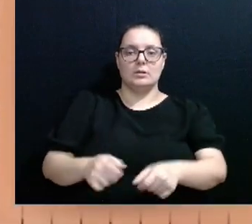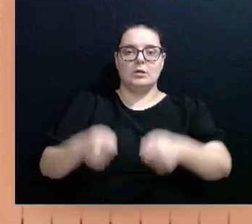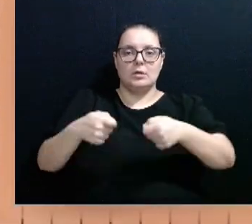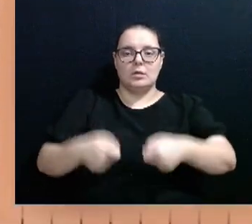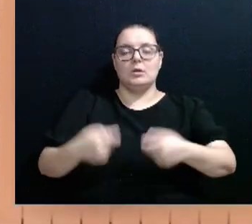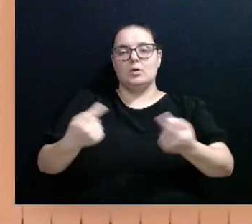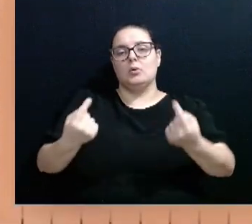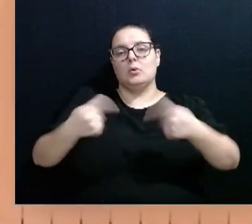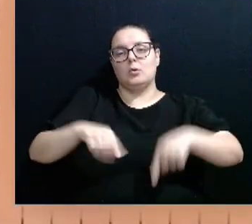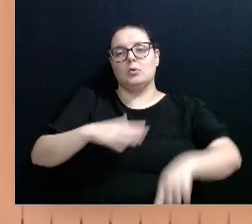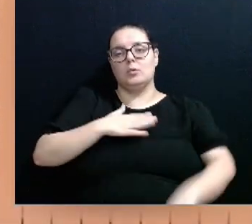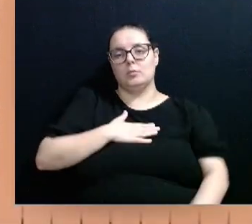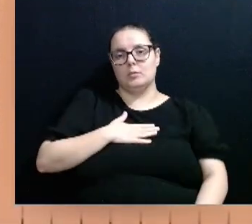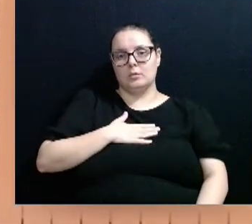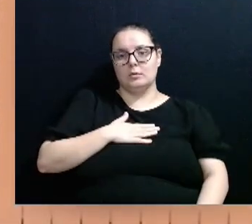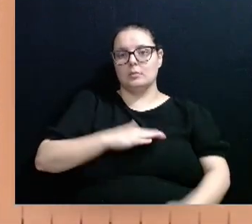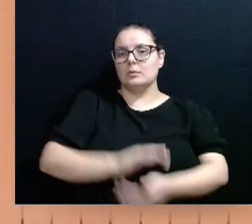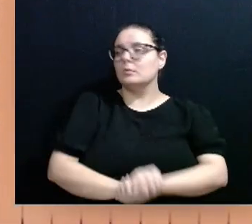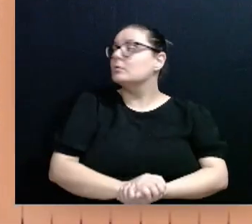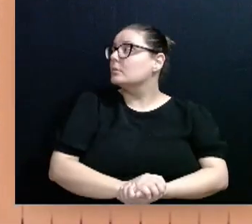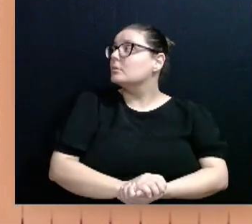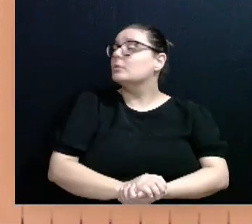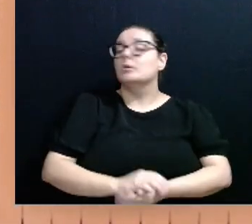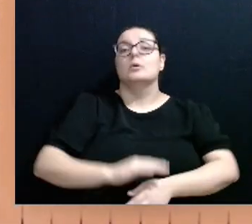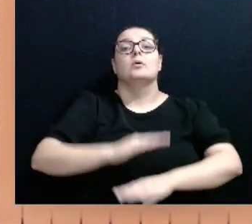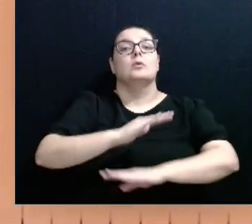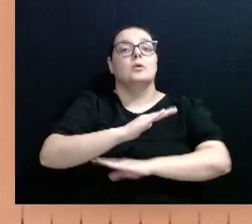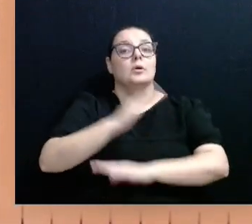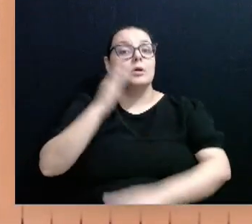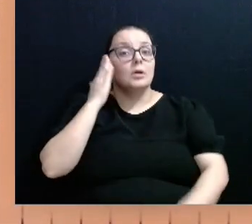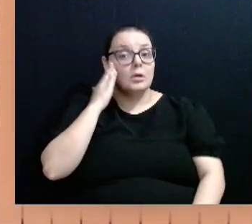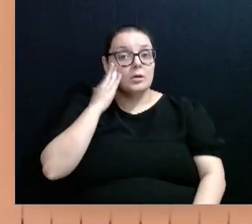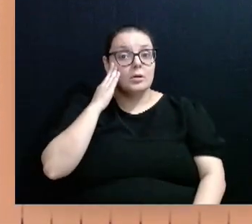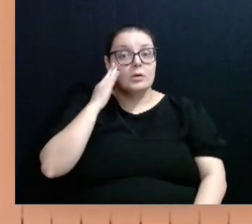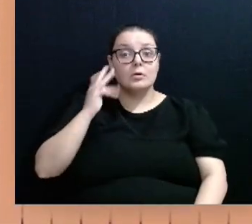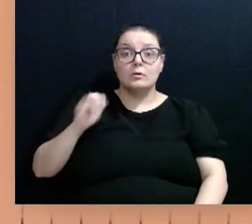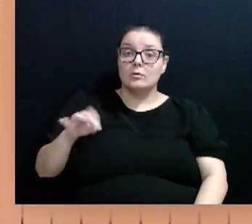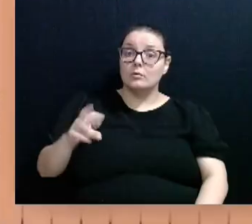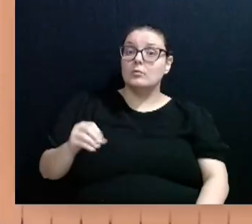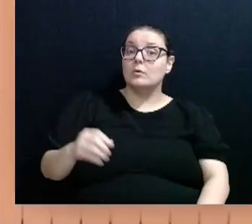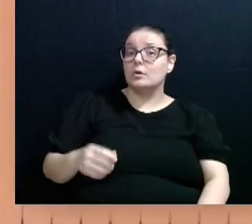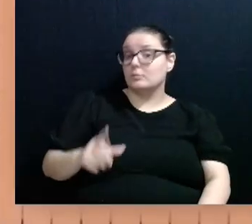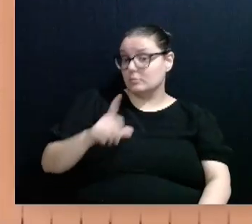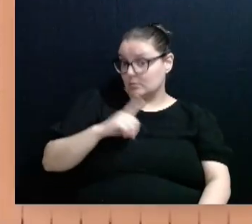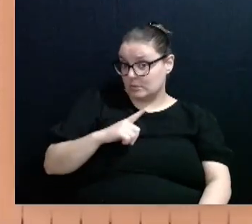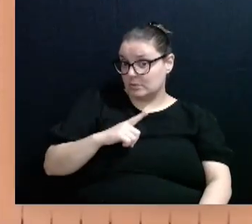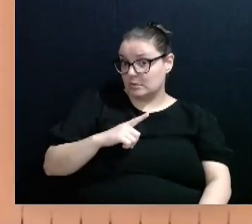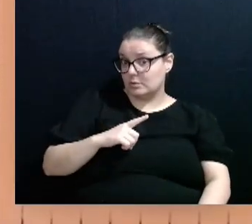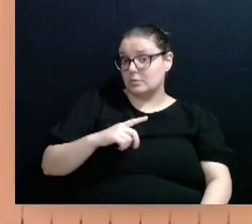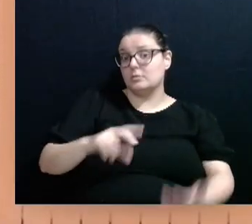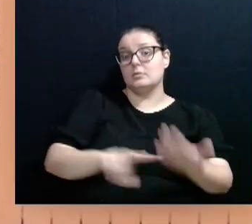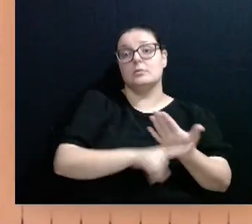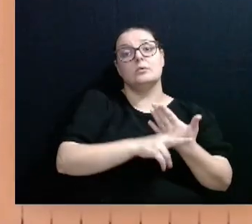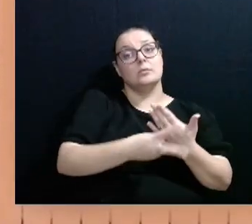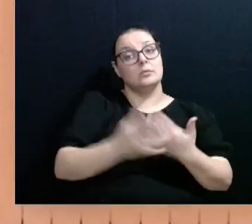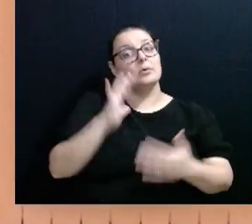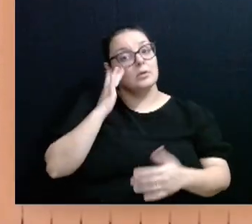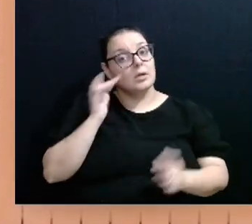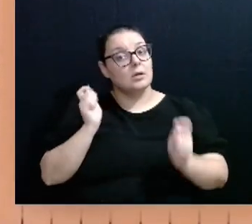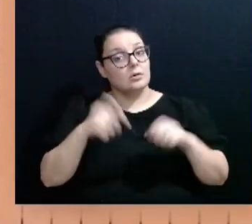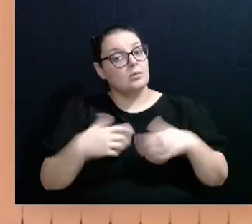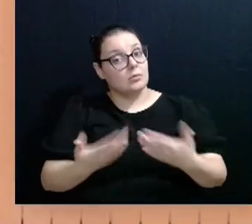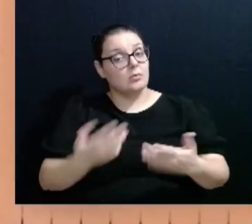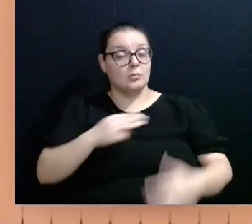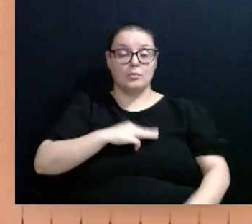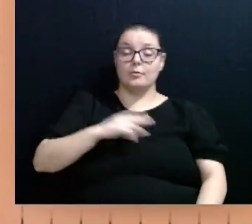pessoa. Essa casa, se entender que o fato existiu, vai adotar as consequências que ela acha cabível. O Ministério Público,